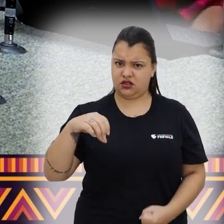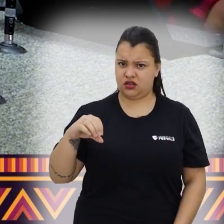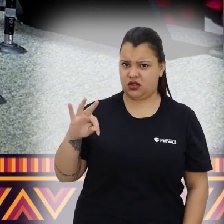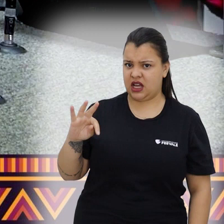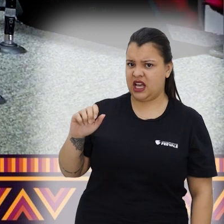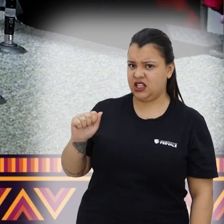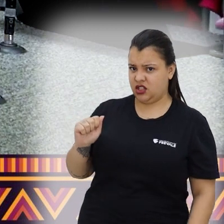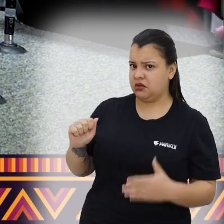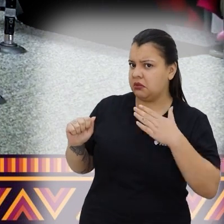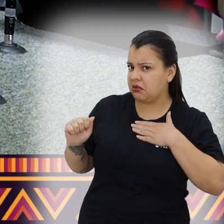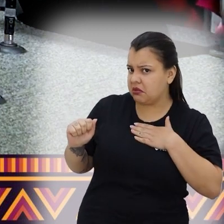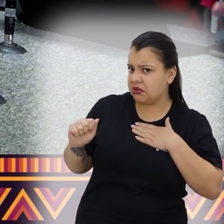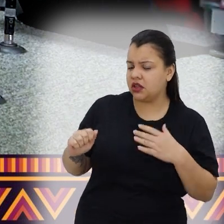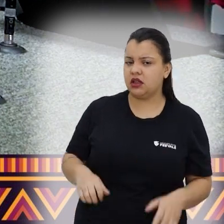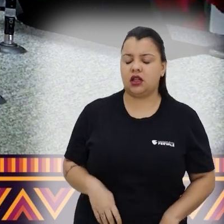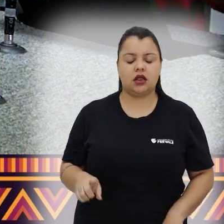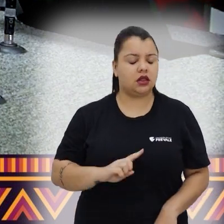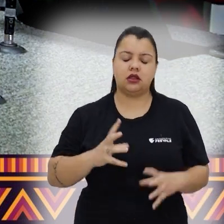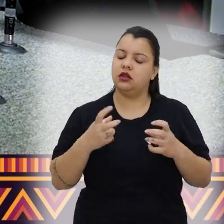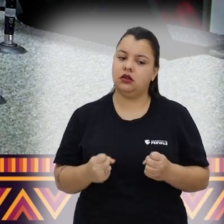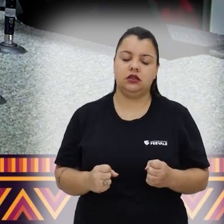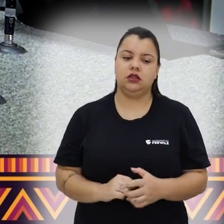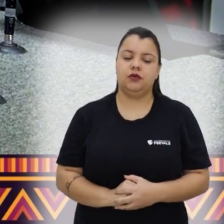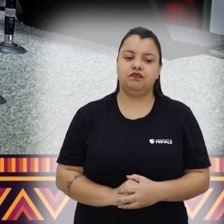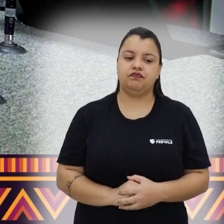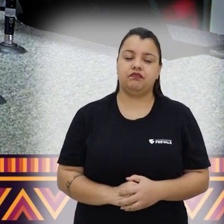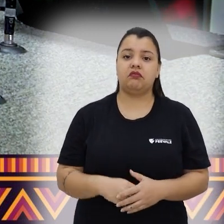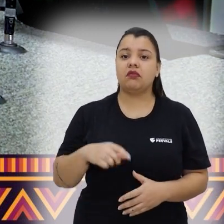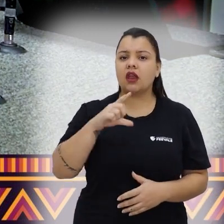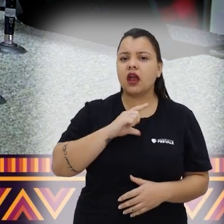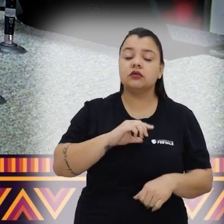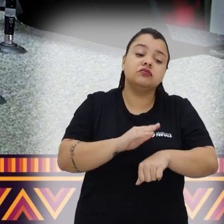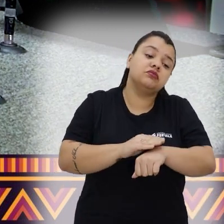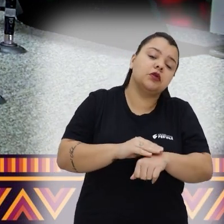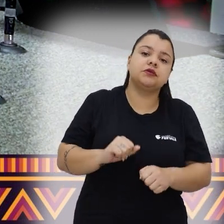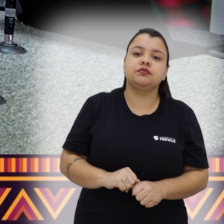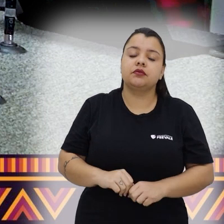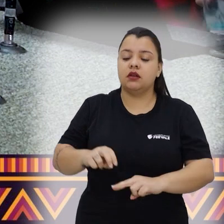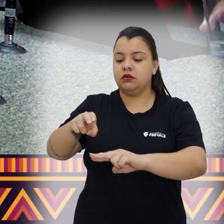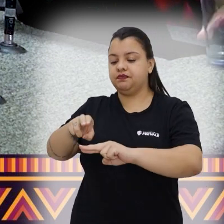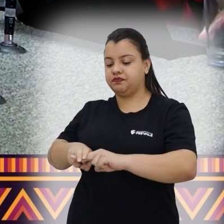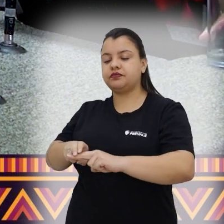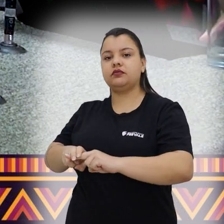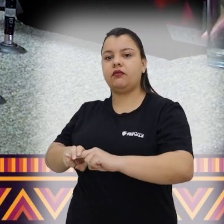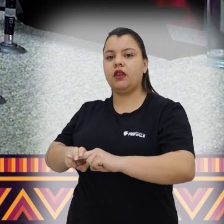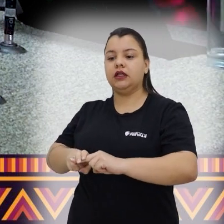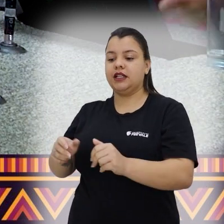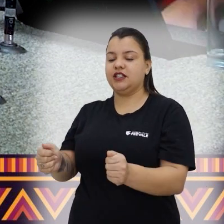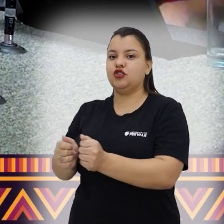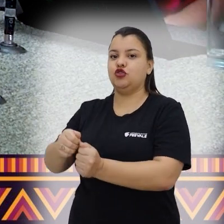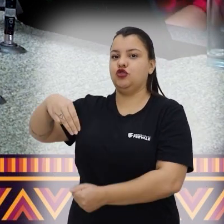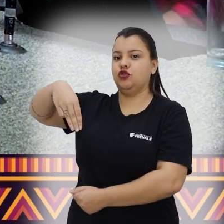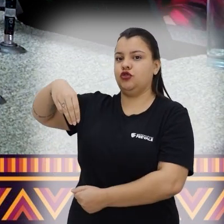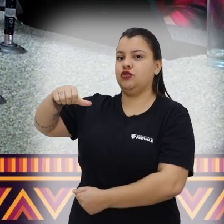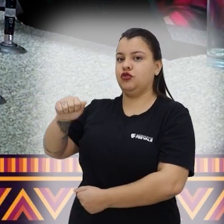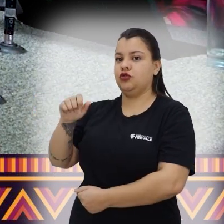E aí, o que aconteceu? Um dado momento, me botavam na sala da madre para fazer prova, vigiado pela madre.